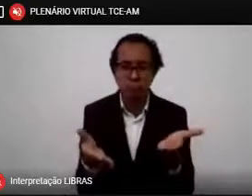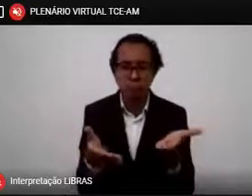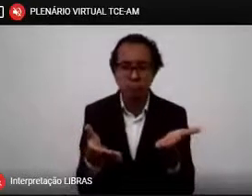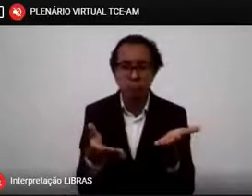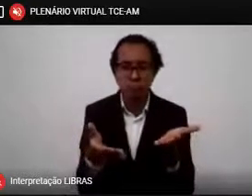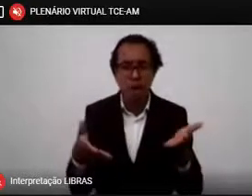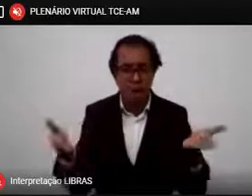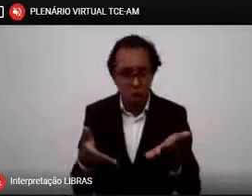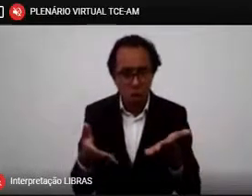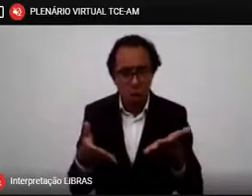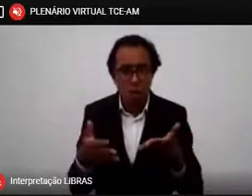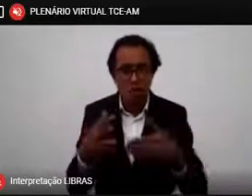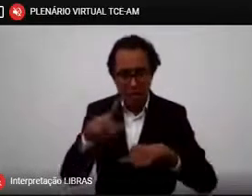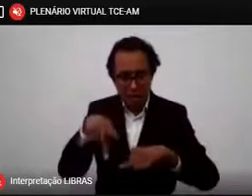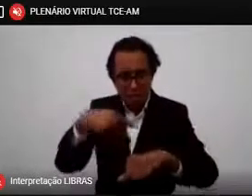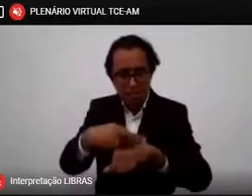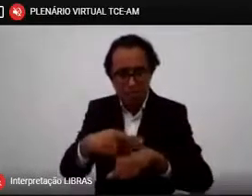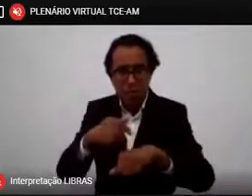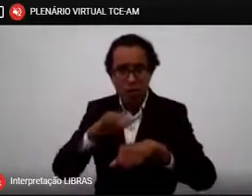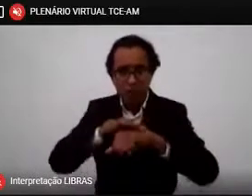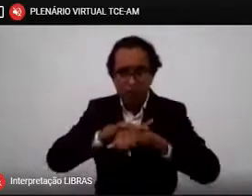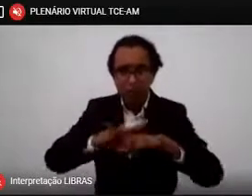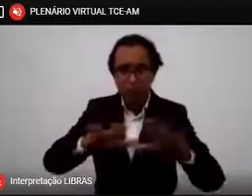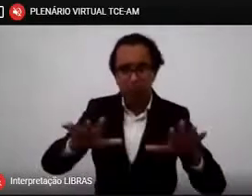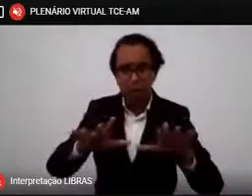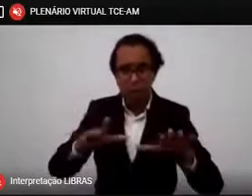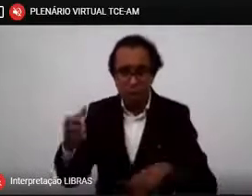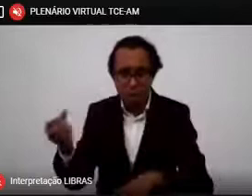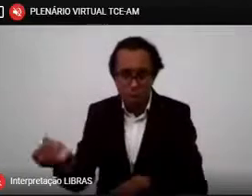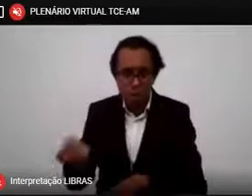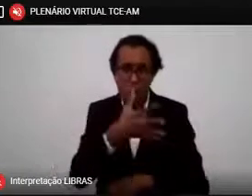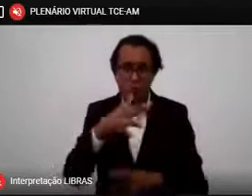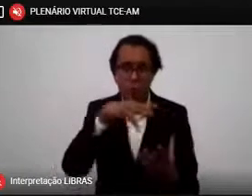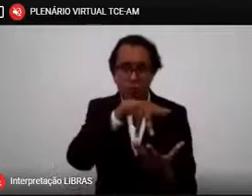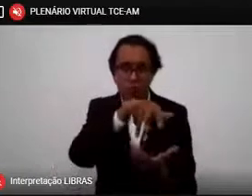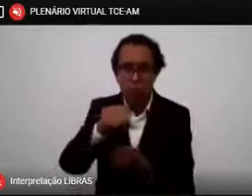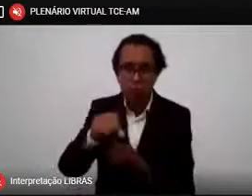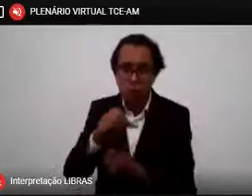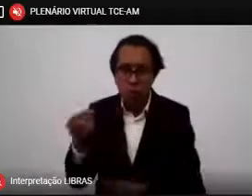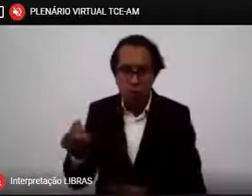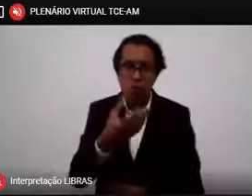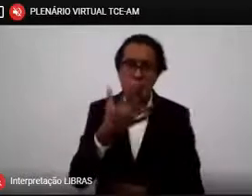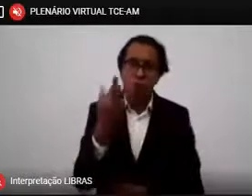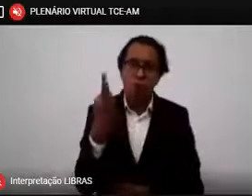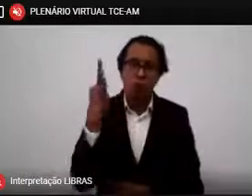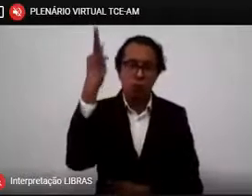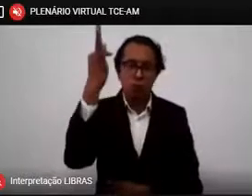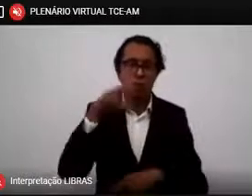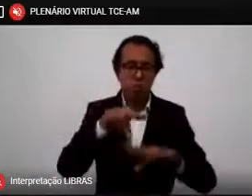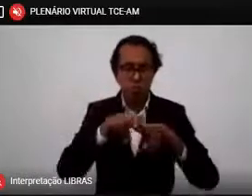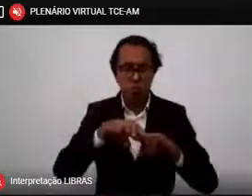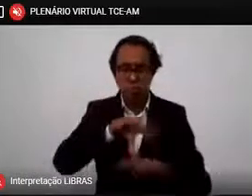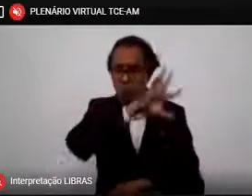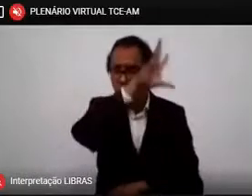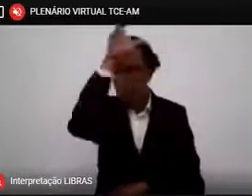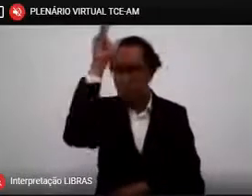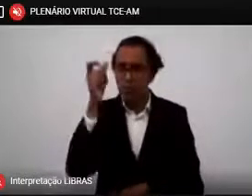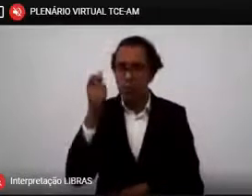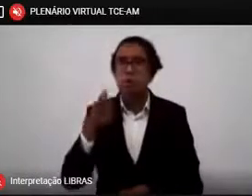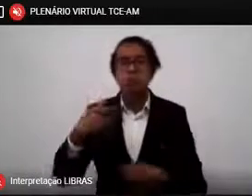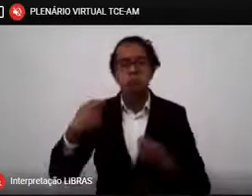Pós-pandemia tem que ser um novo planeta, um novo futuro, e a Amazônia é fundamental para a